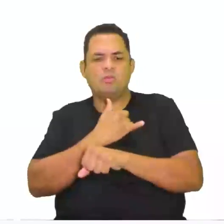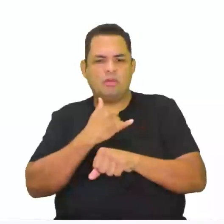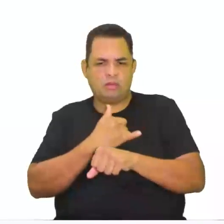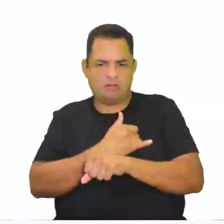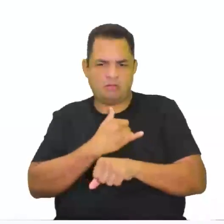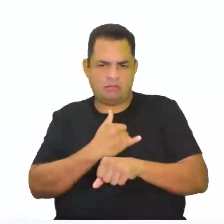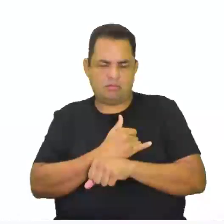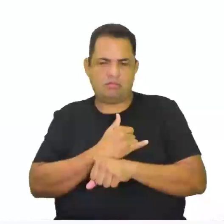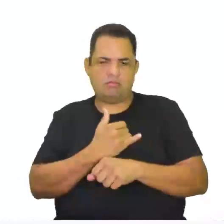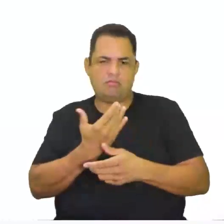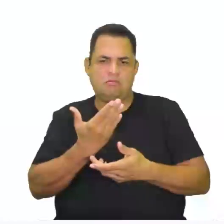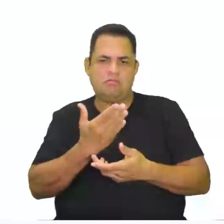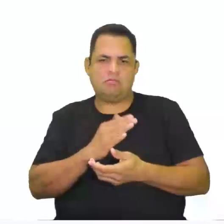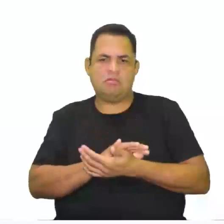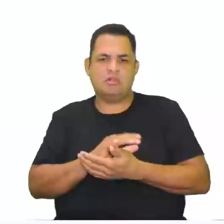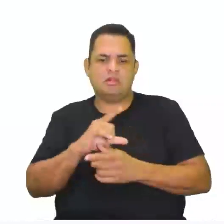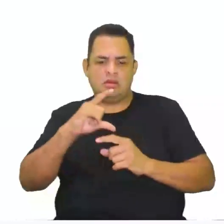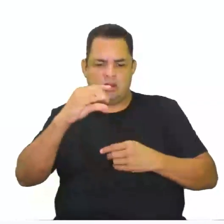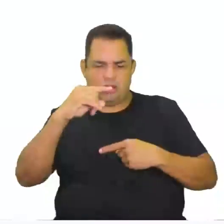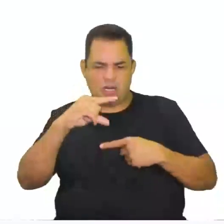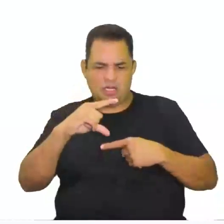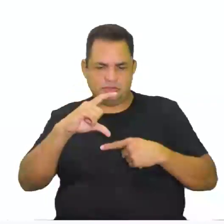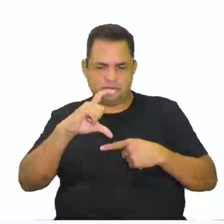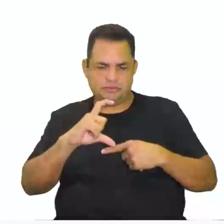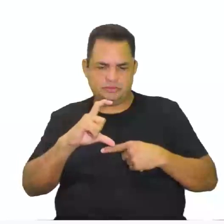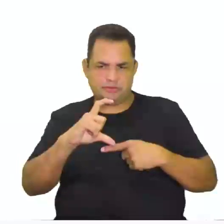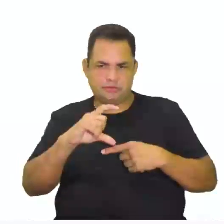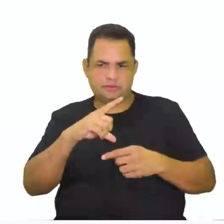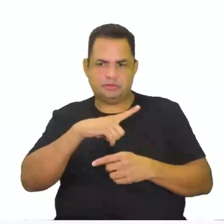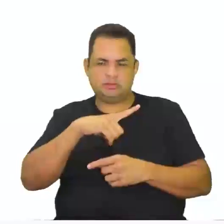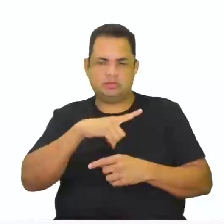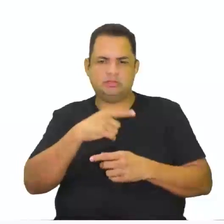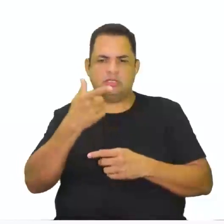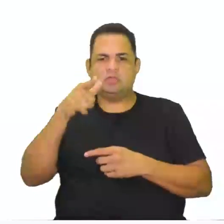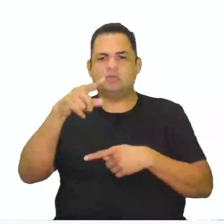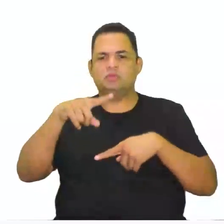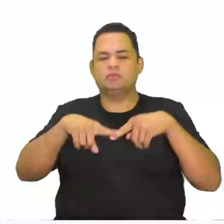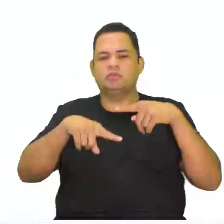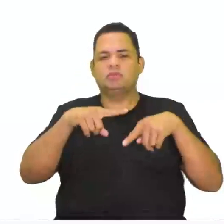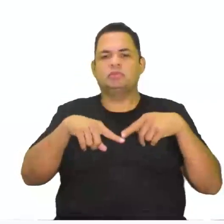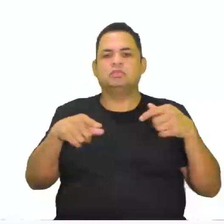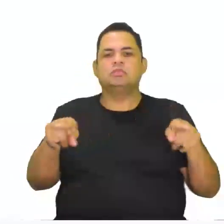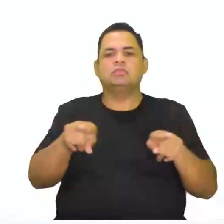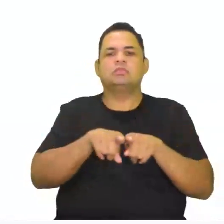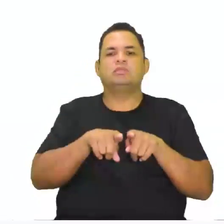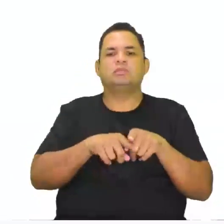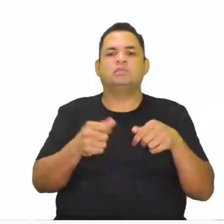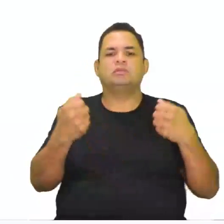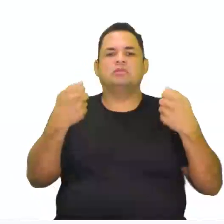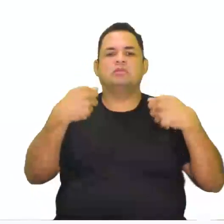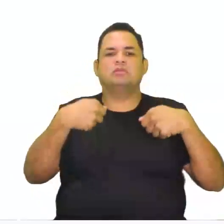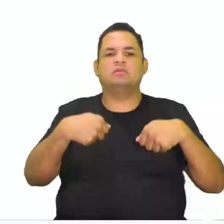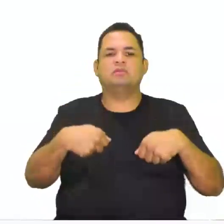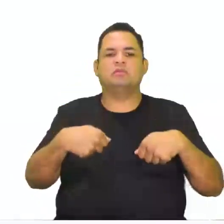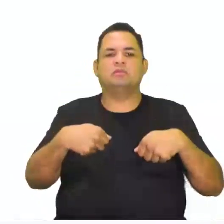fazendo, catando latinhas. Mas existem outros materiais que também podem